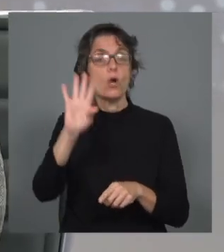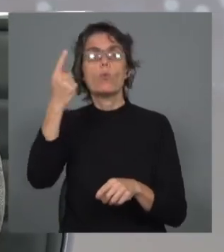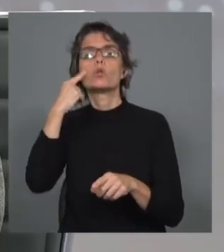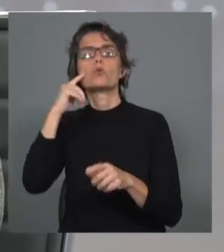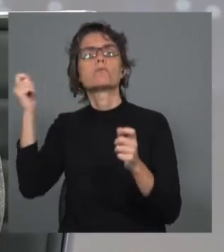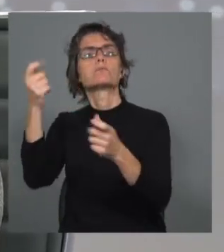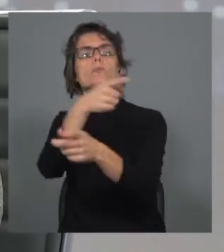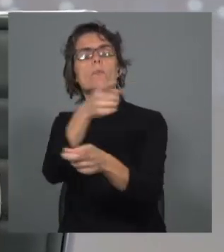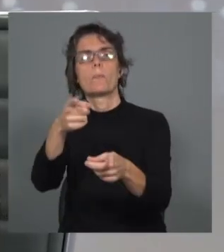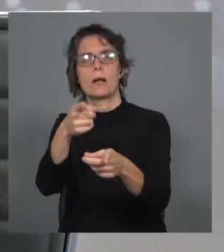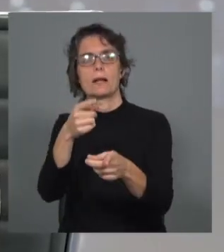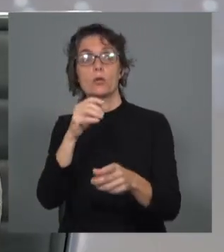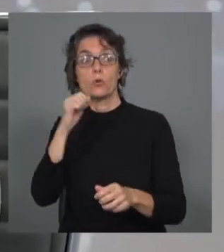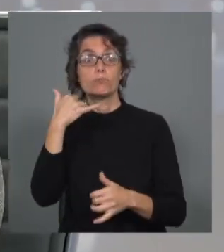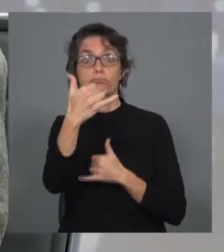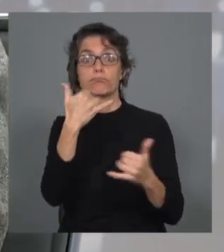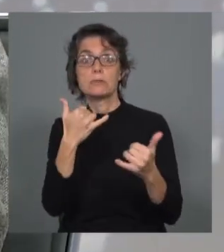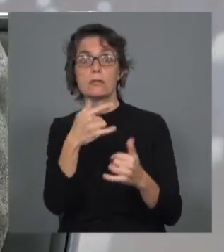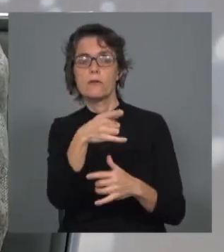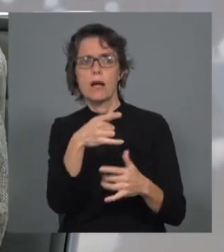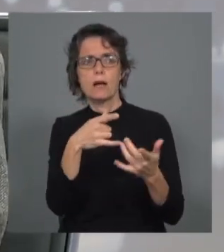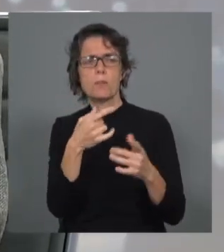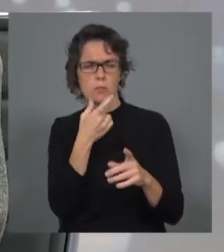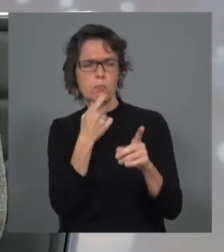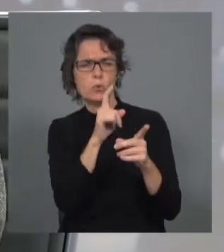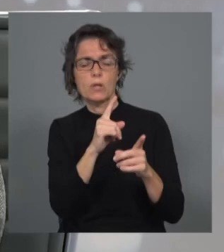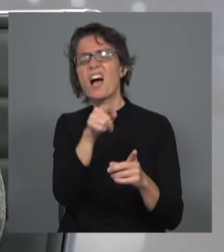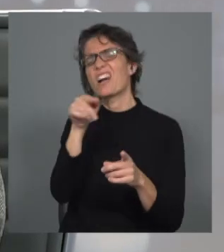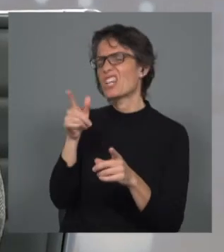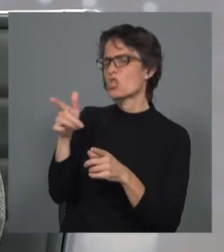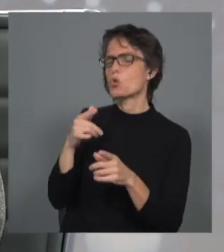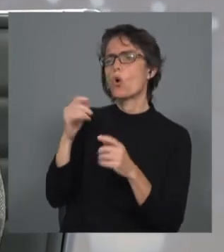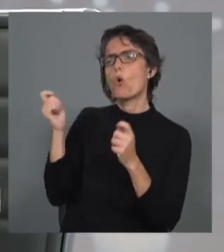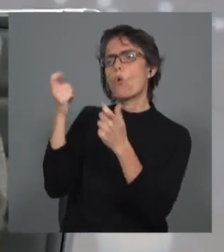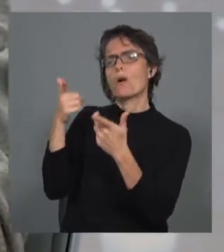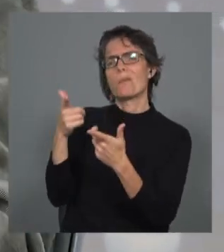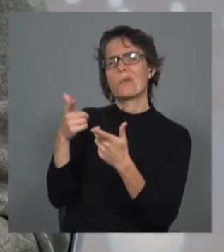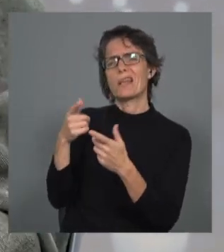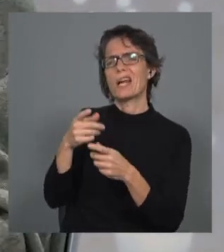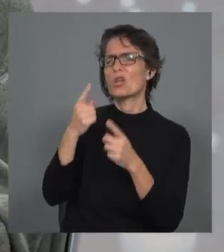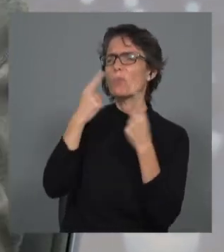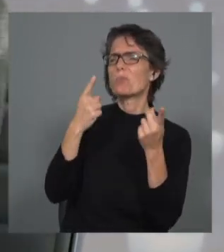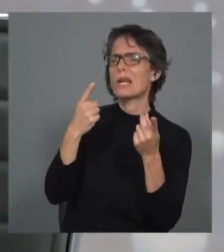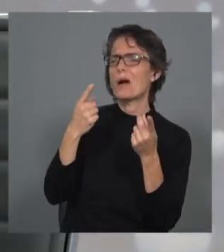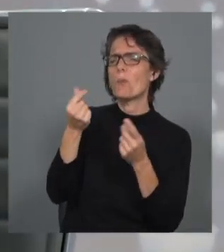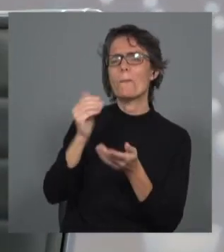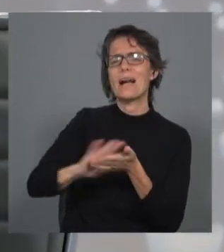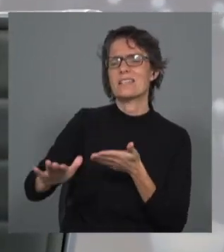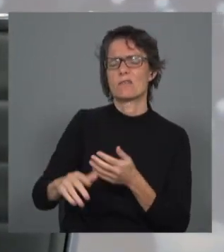E às vezes recebemos respostas inacreditáveis. Isso é uma campanha que está a ser publicada de borla. Isso, como? Está a ser publicada de